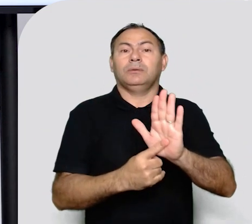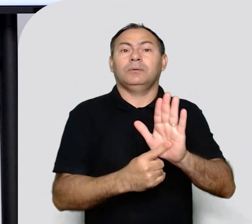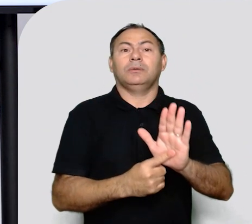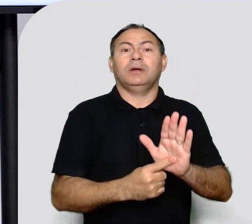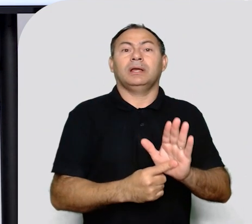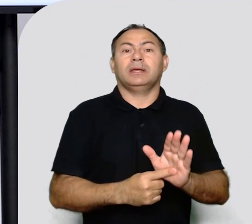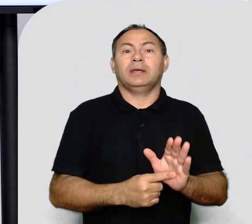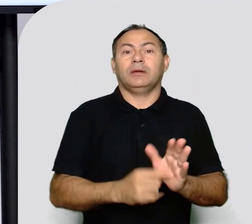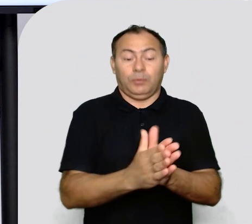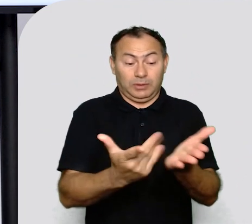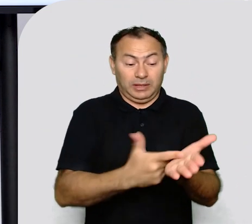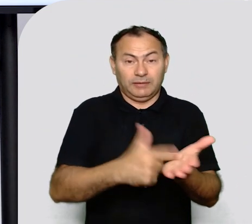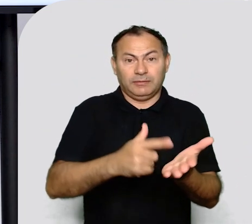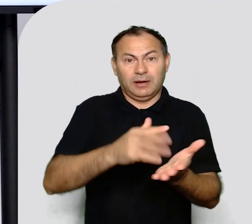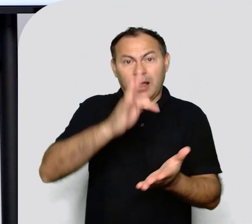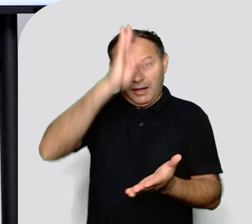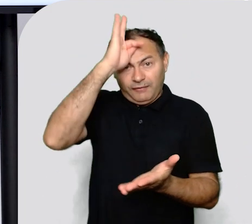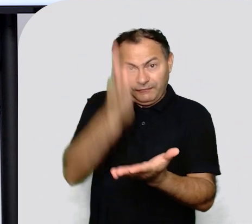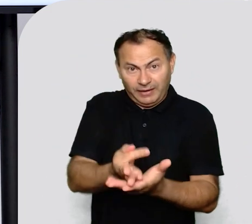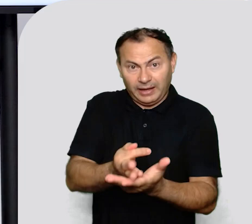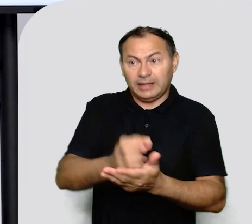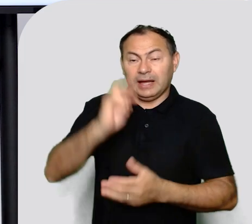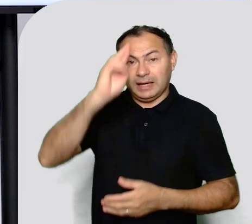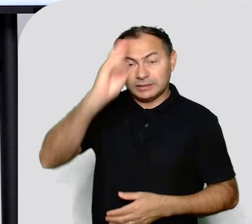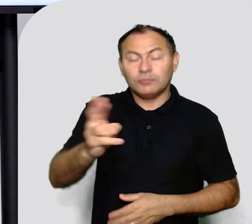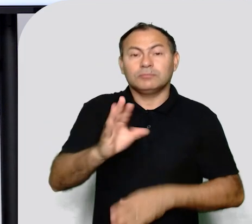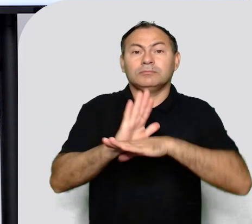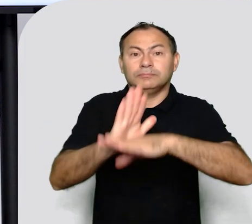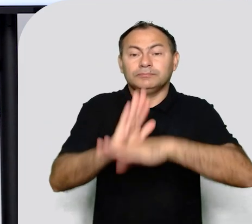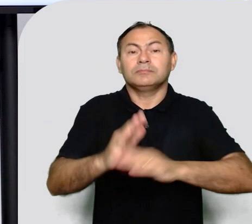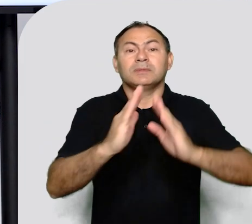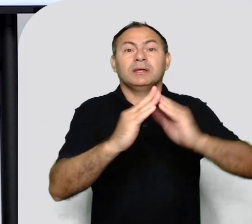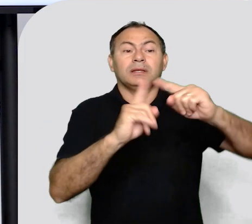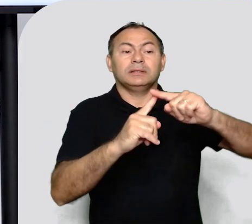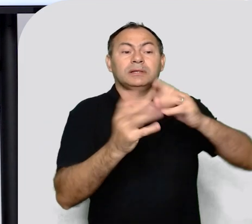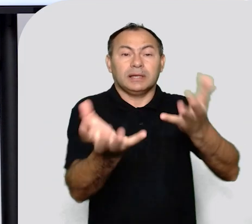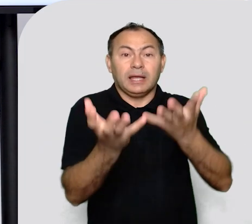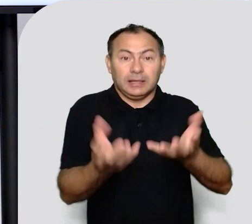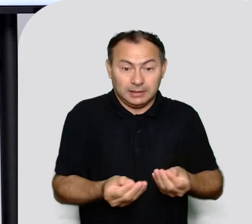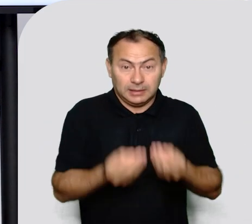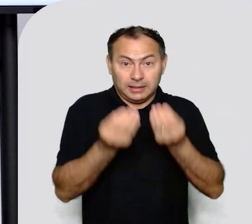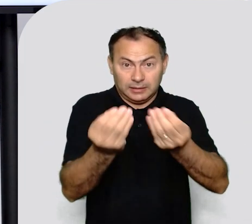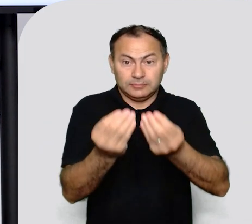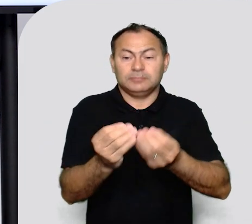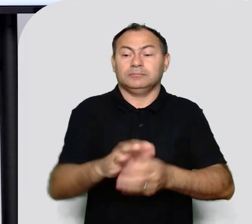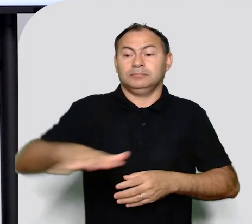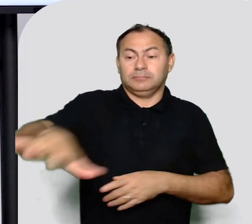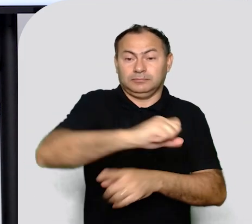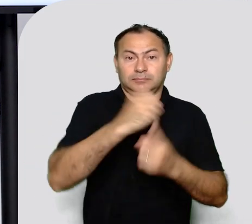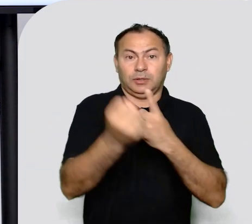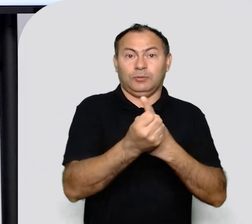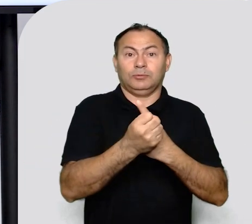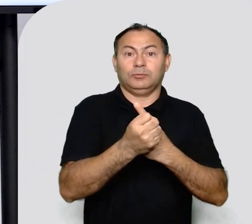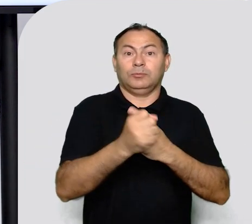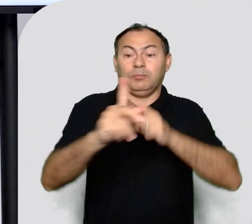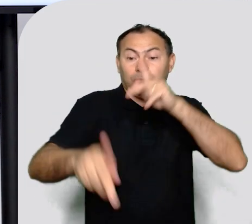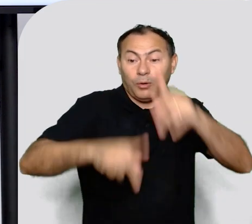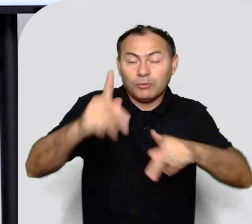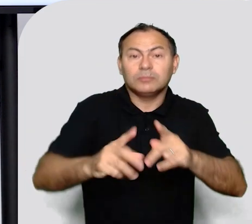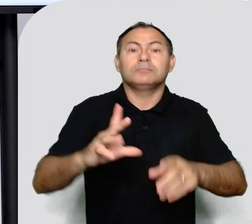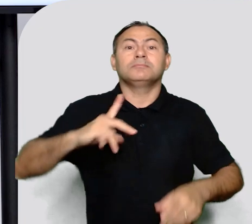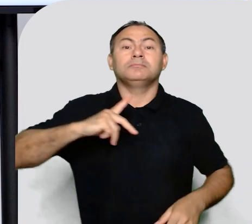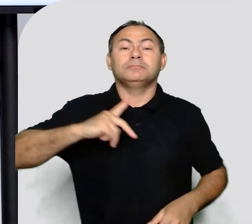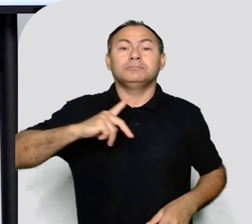Gaudium et Spes afirma sobre a ajuda que a Igreja pretende dar à sociedade humana,